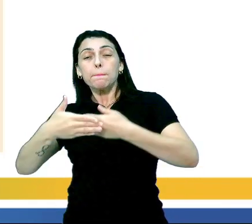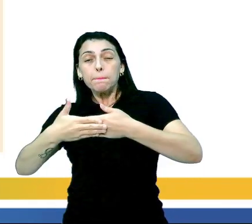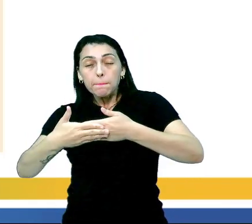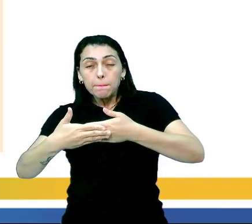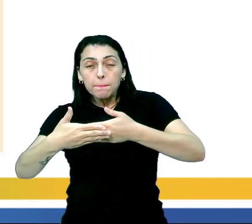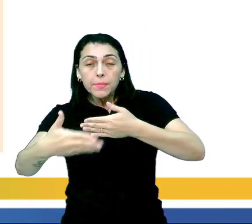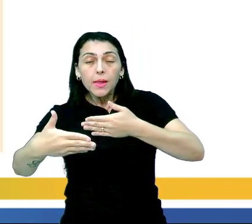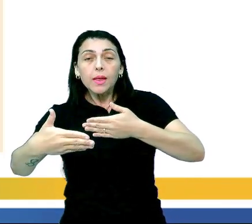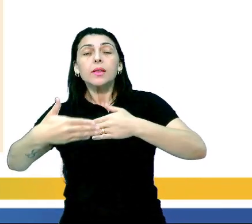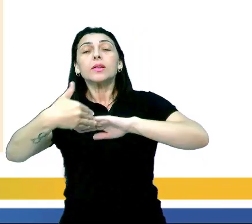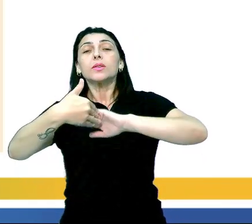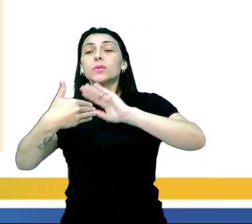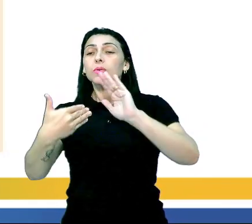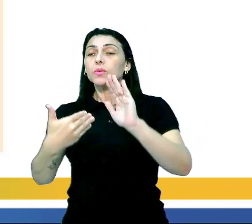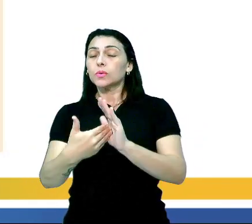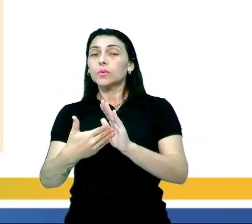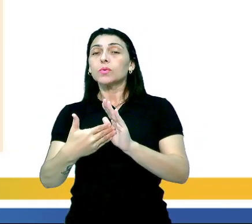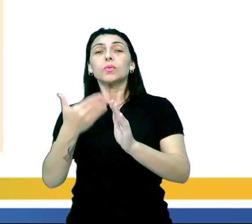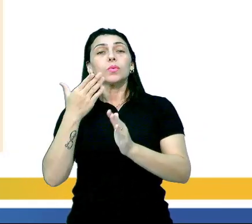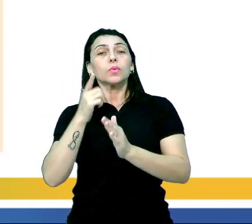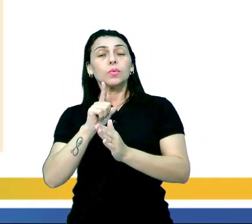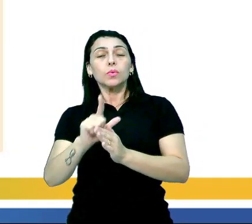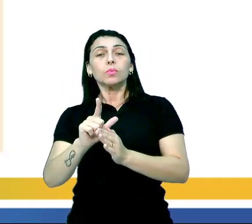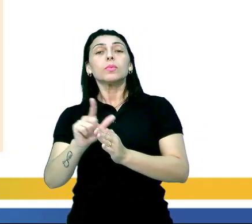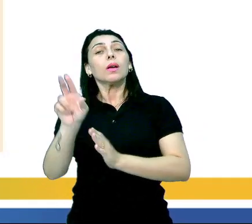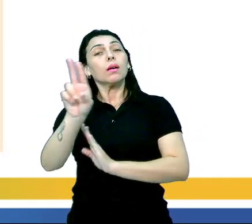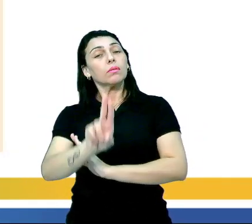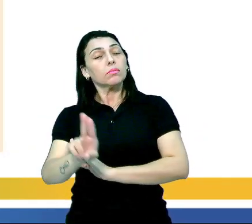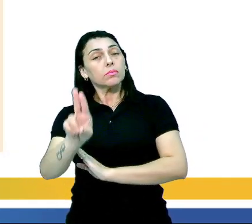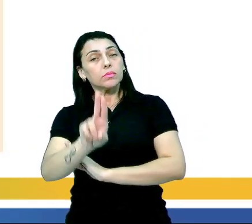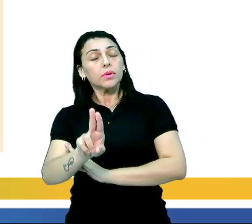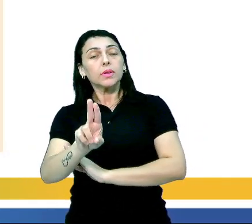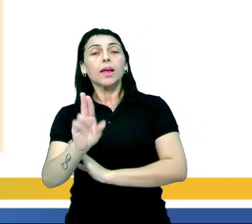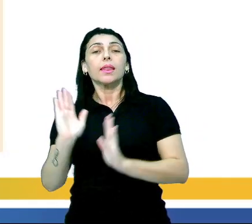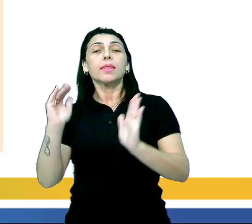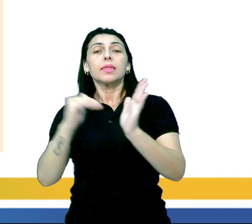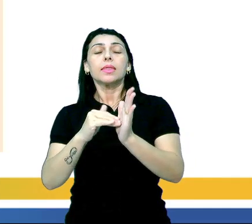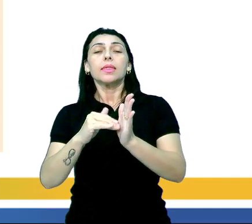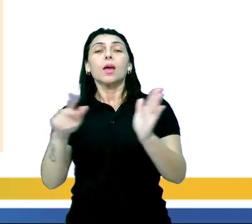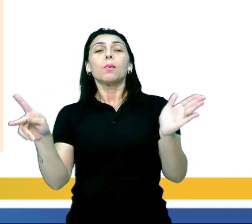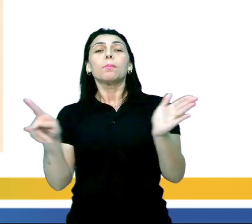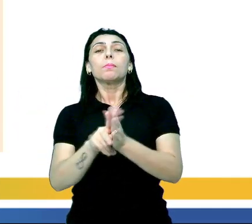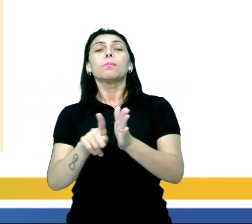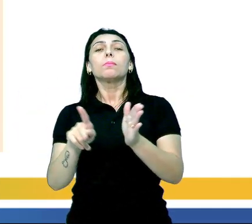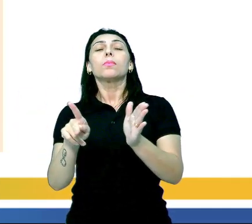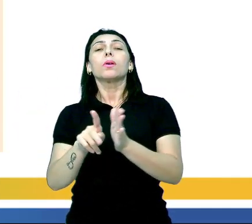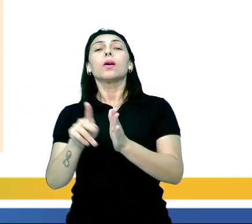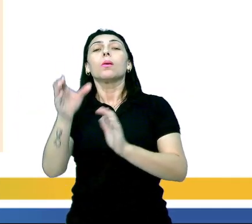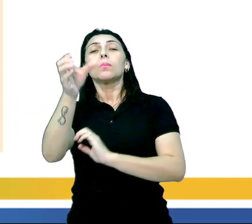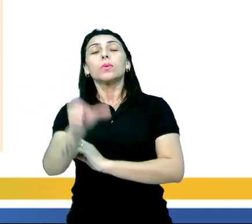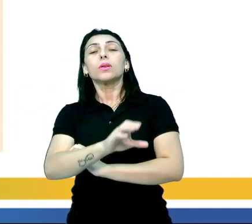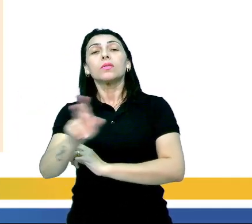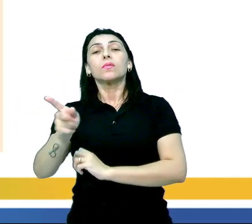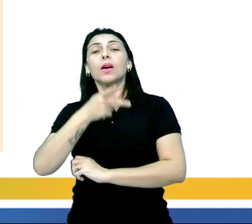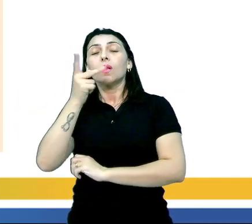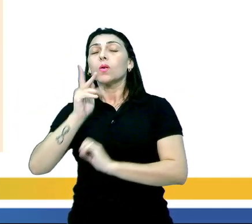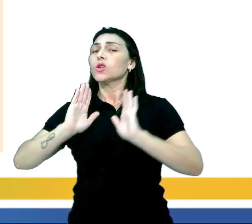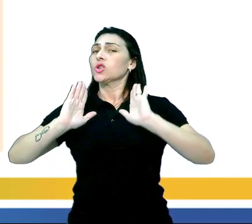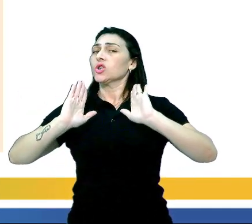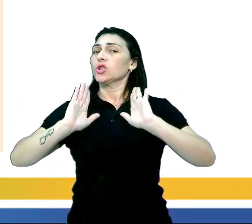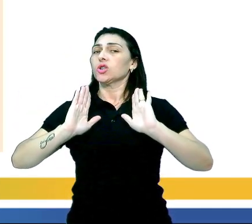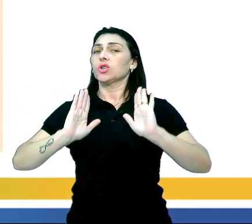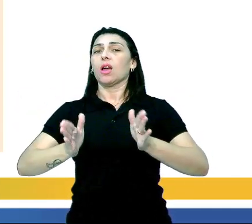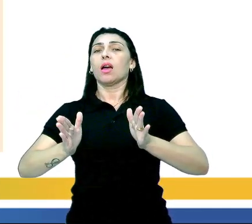é onde todas as coisas chegam a uma consumação. Aliás, até o próprio Cristo disse lá na cruz uma vez, quando